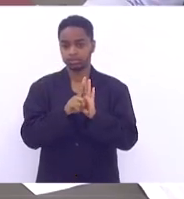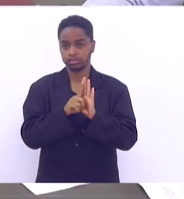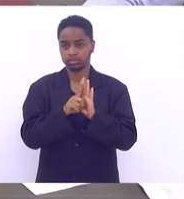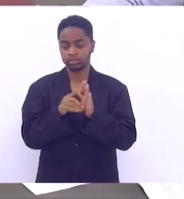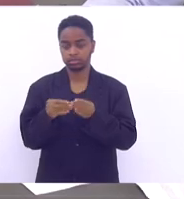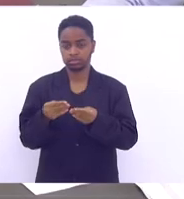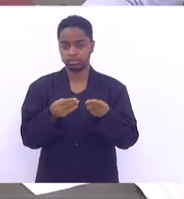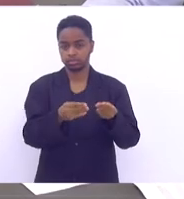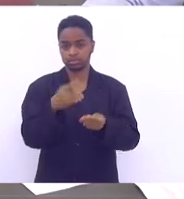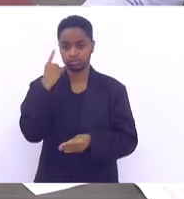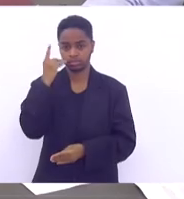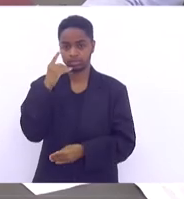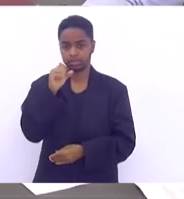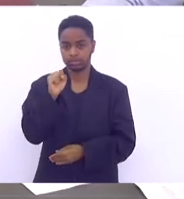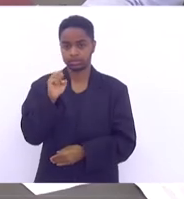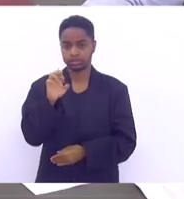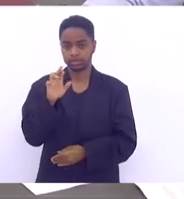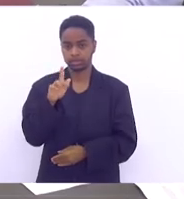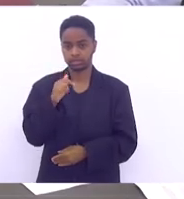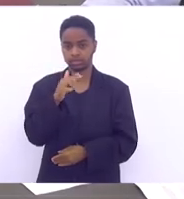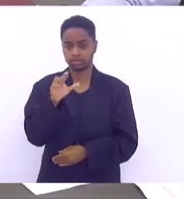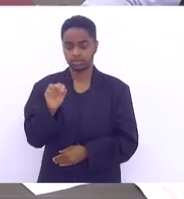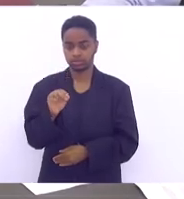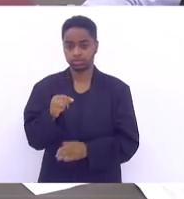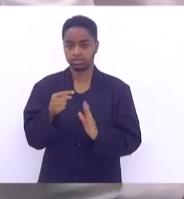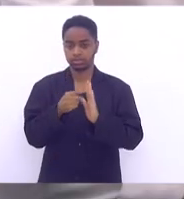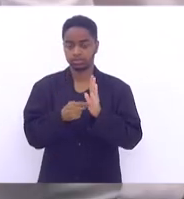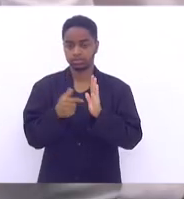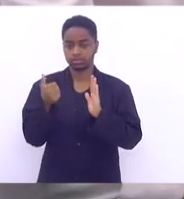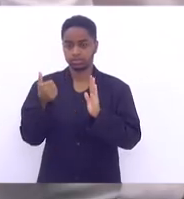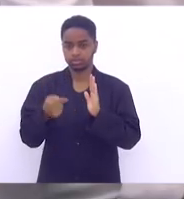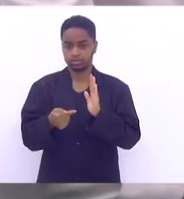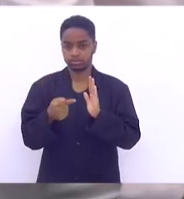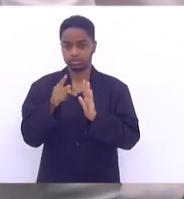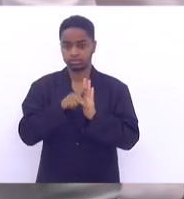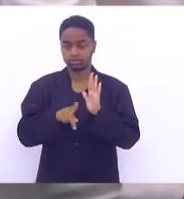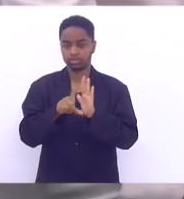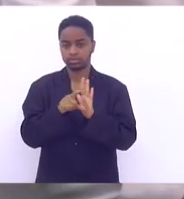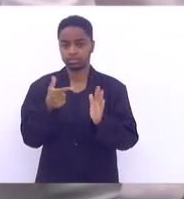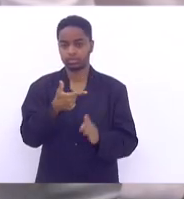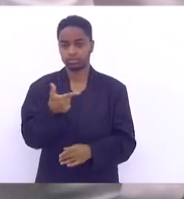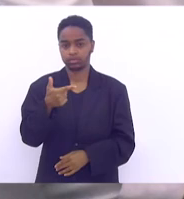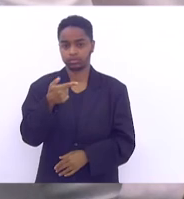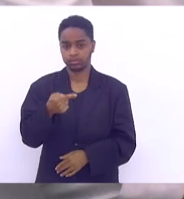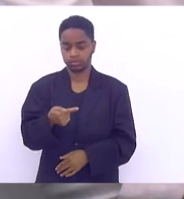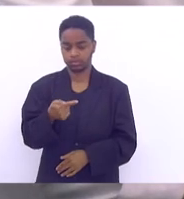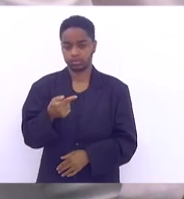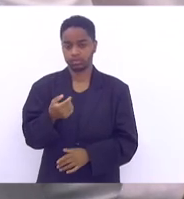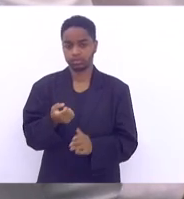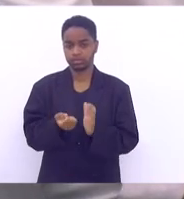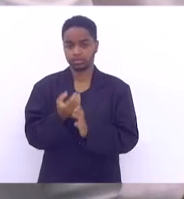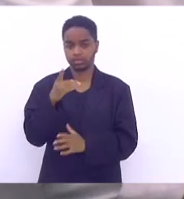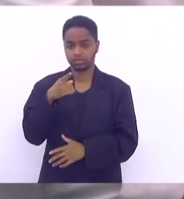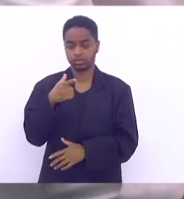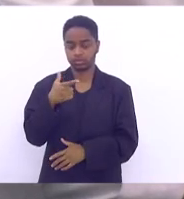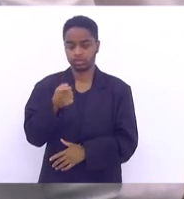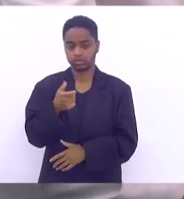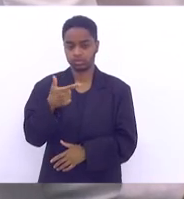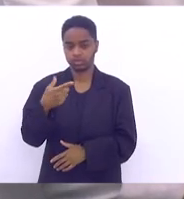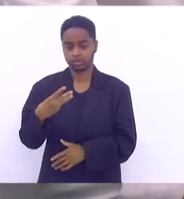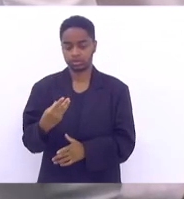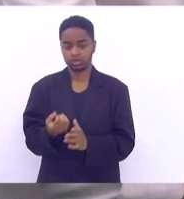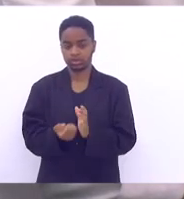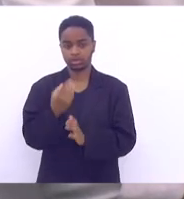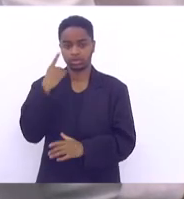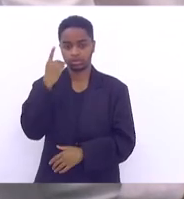para o gabinete, deputado doutor Serginho. 17 da pauta, o PL 2227 de 23, de autoria da deputada Marina